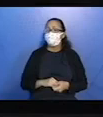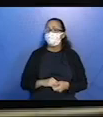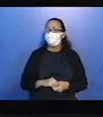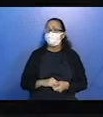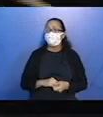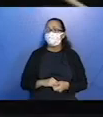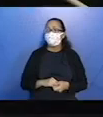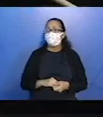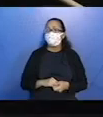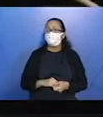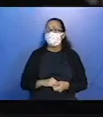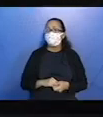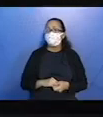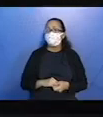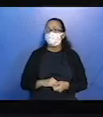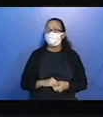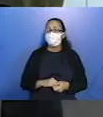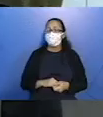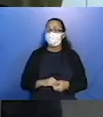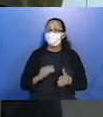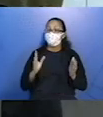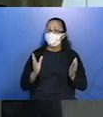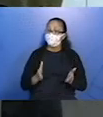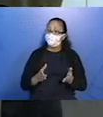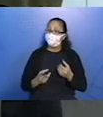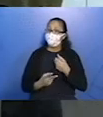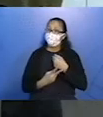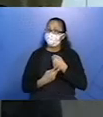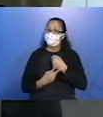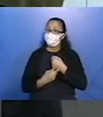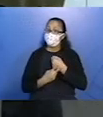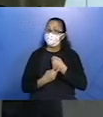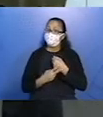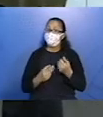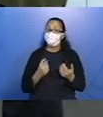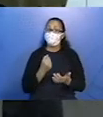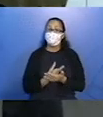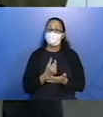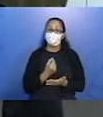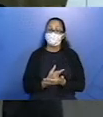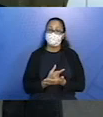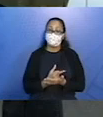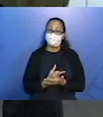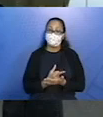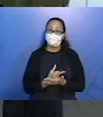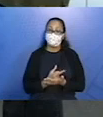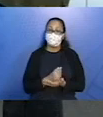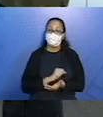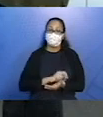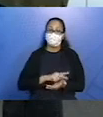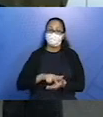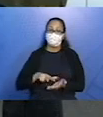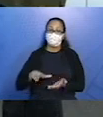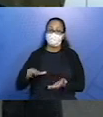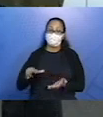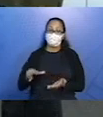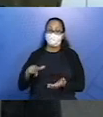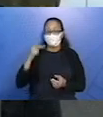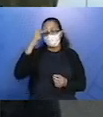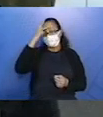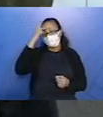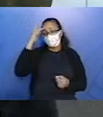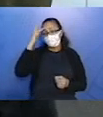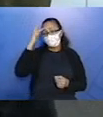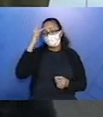vamos falar sobre o verbo comprar, mas agora eu vou tomar mais cuidado porque eu vou falar de plural, ou seja, de várias